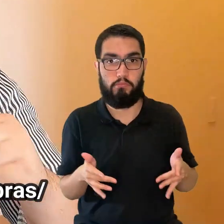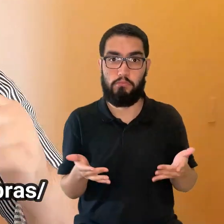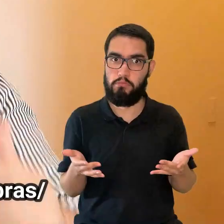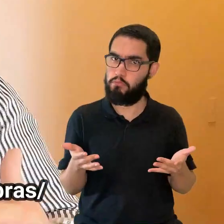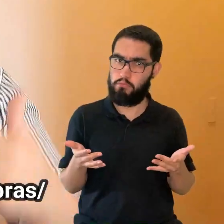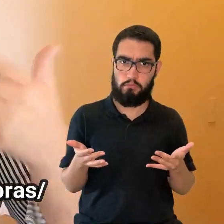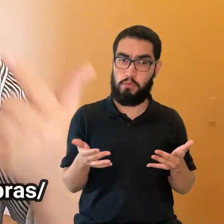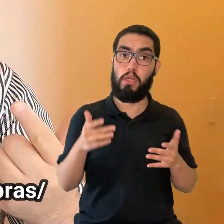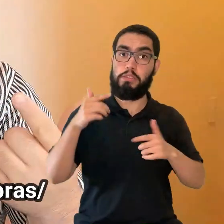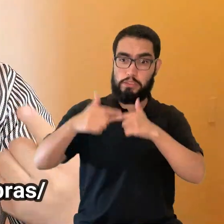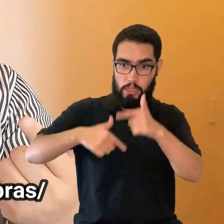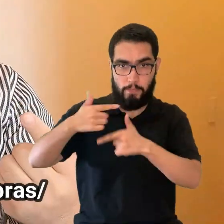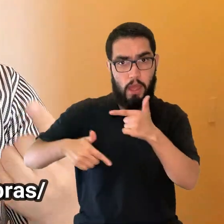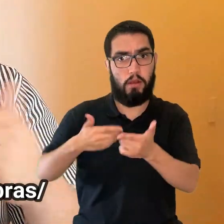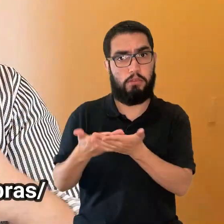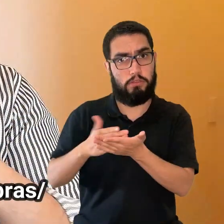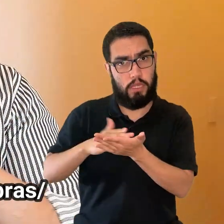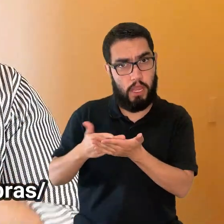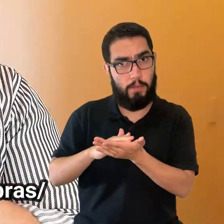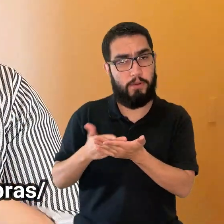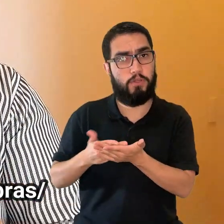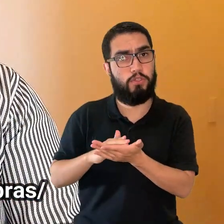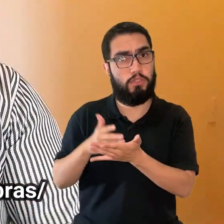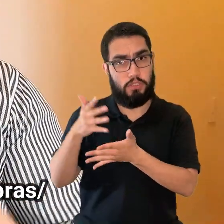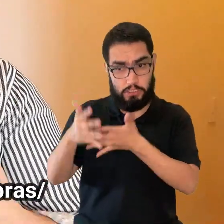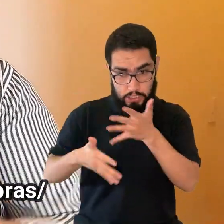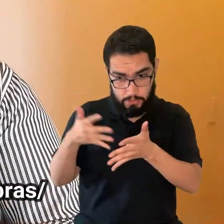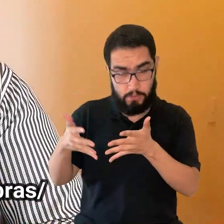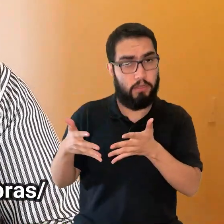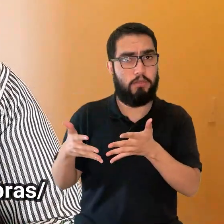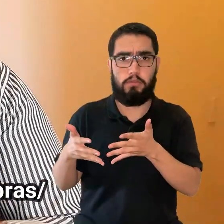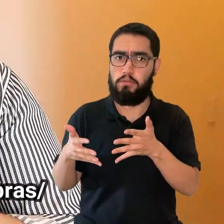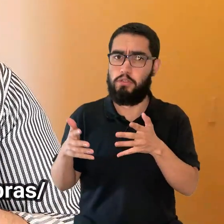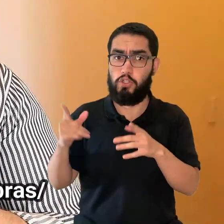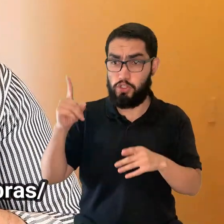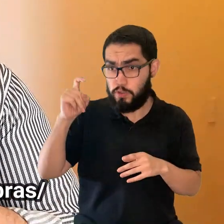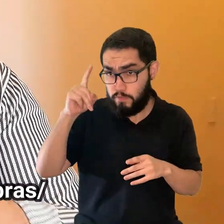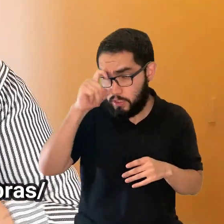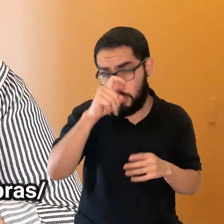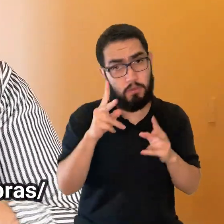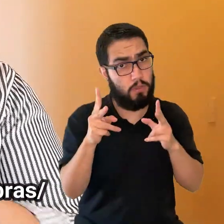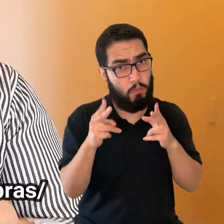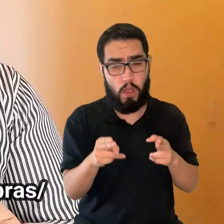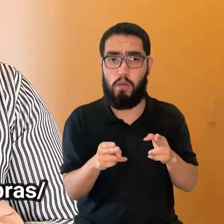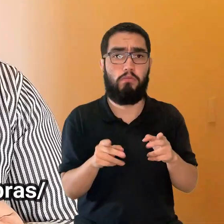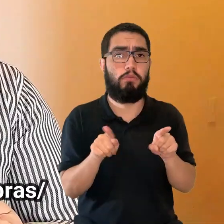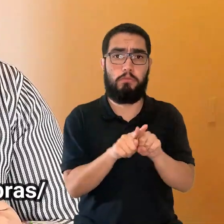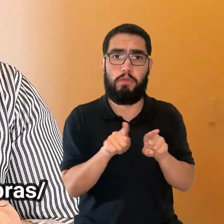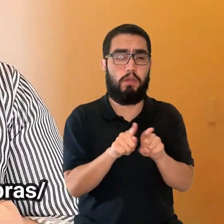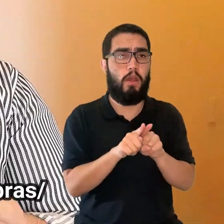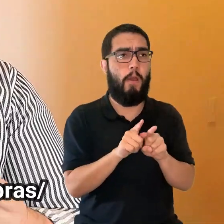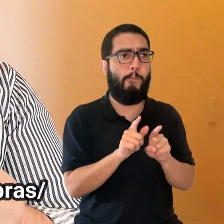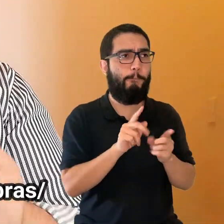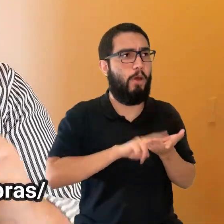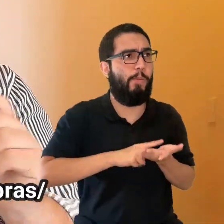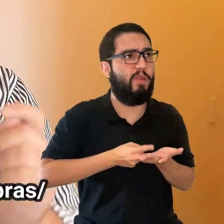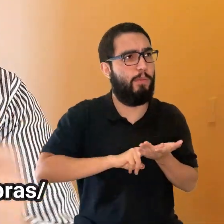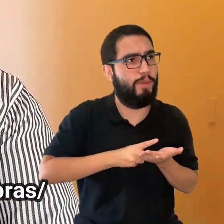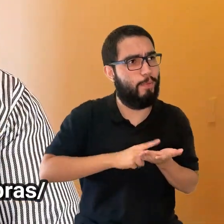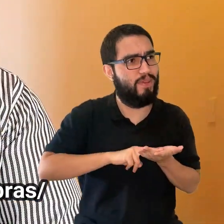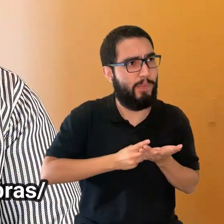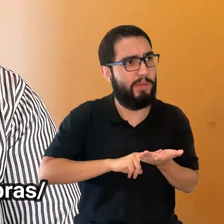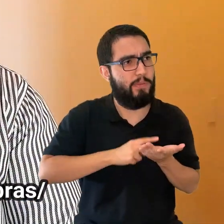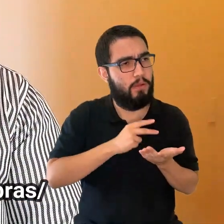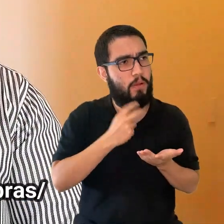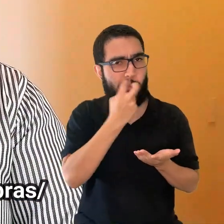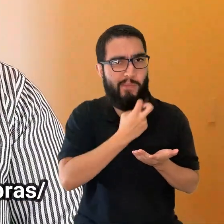difícil ou até mais difícil do que o trabalho dos intérpretes de línguas orais, porque além de verter conteúdos, a gente também